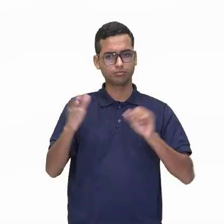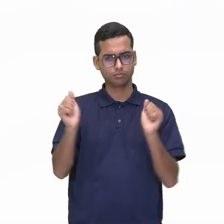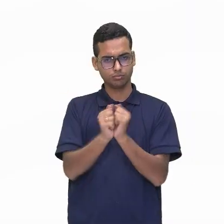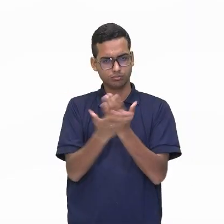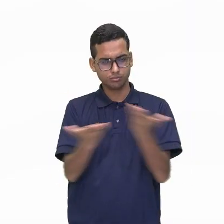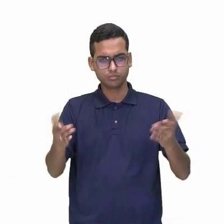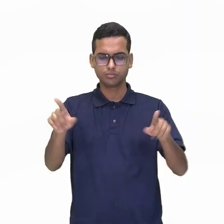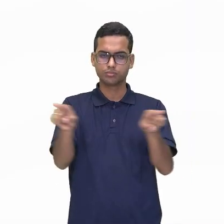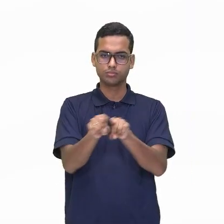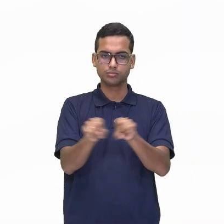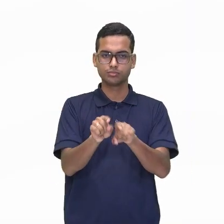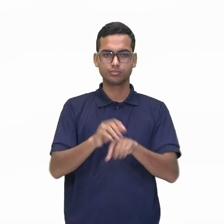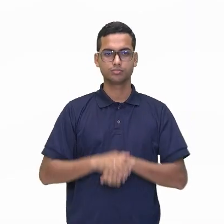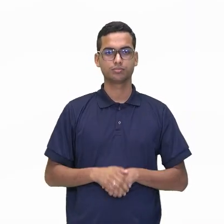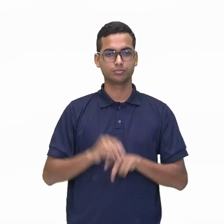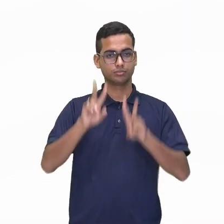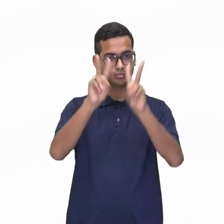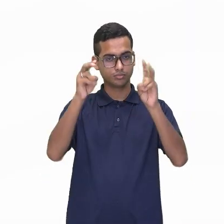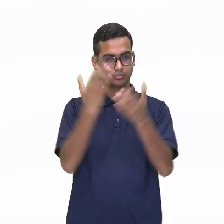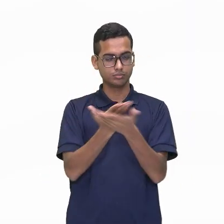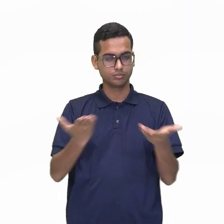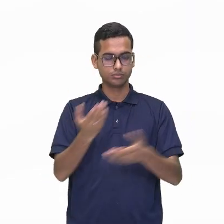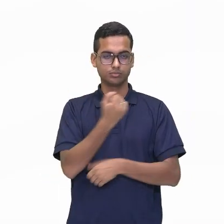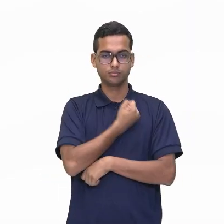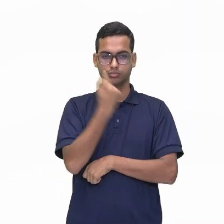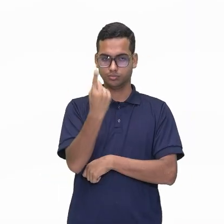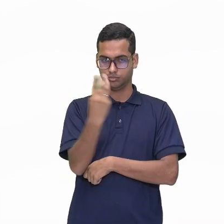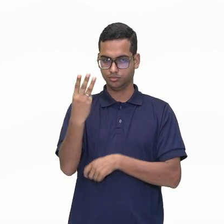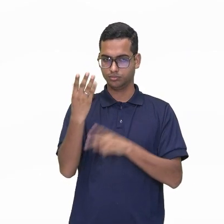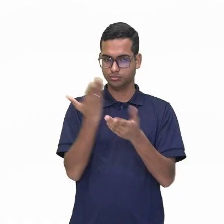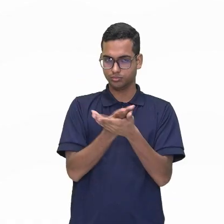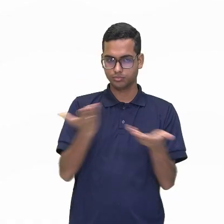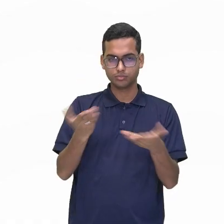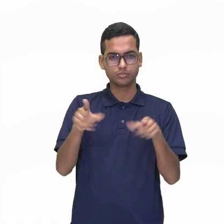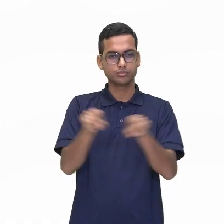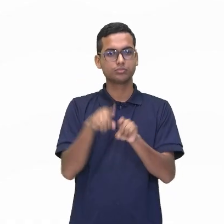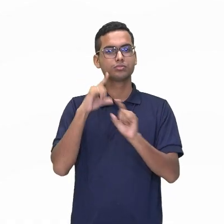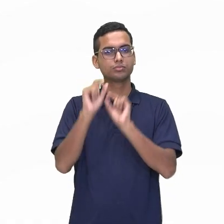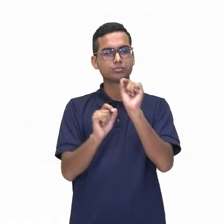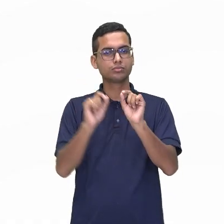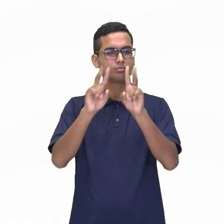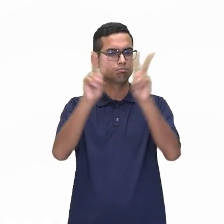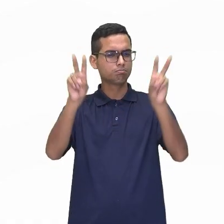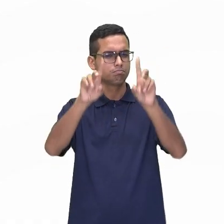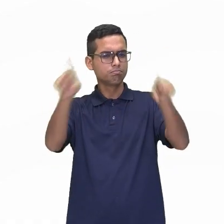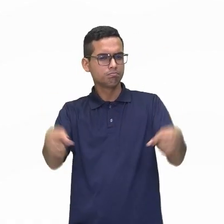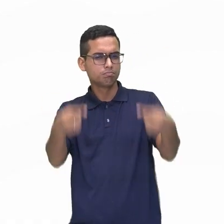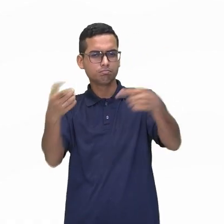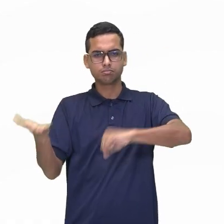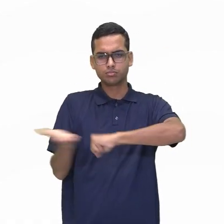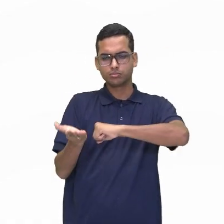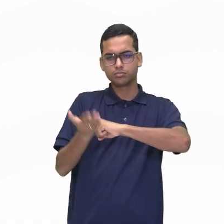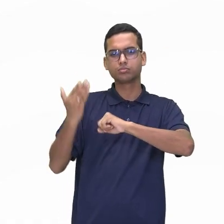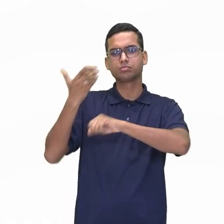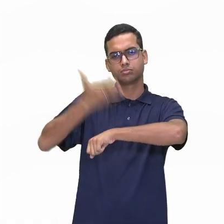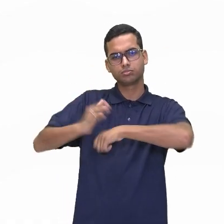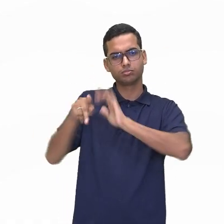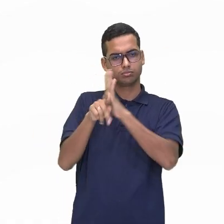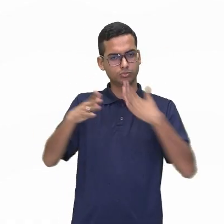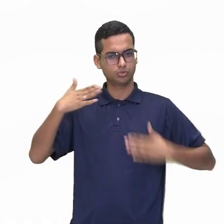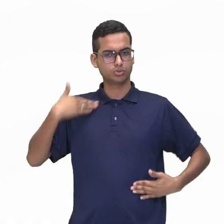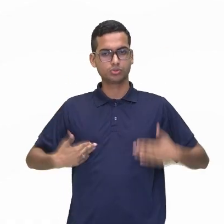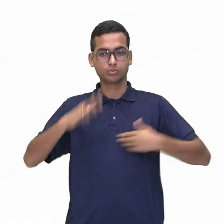que teremos? Aula 13. Objeto de conhecimento. Desafios contemporâneos das práticas corporais